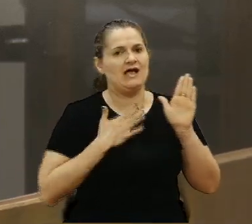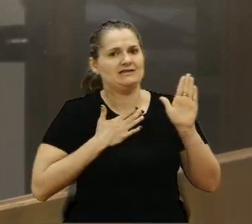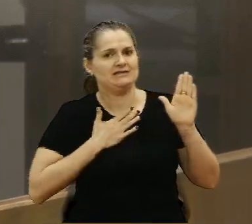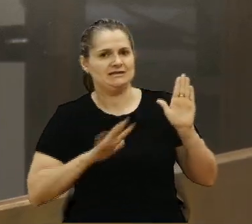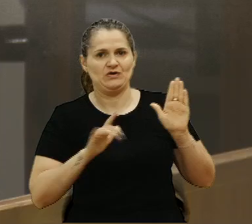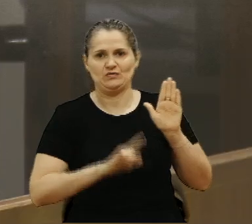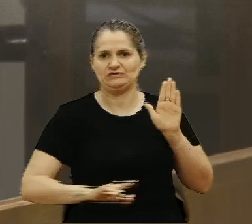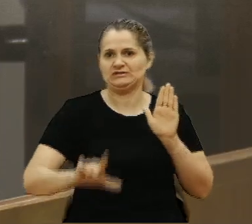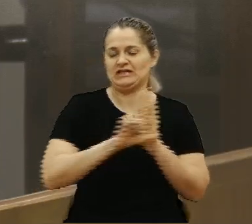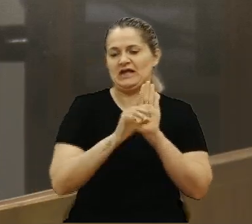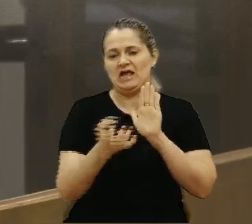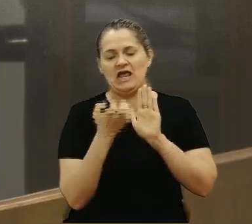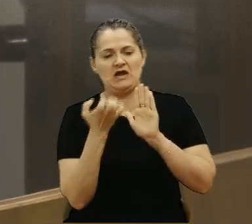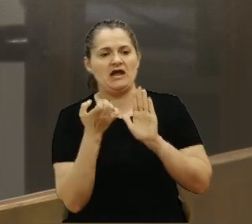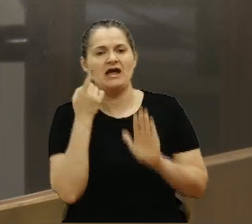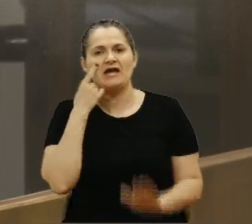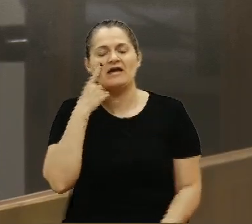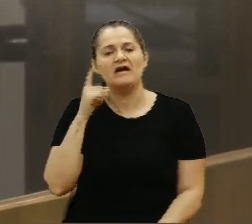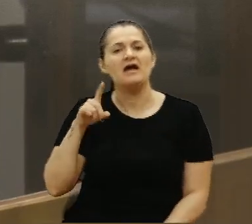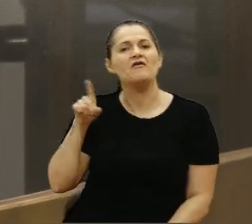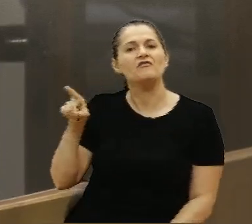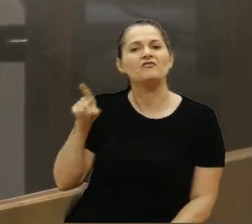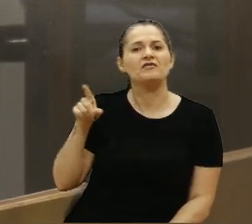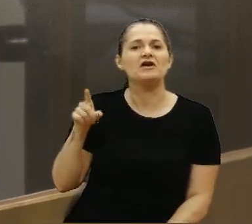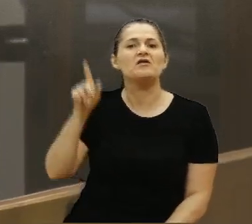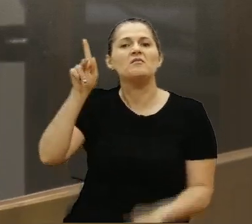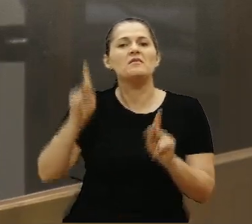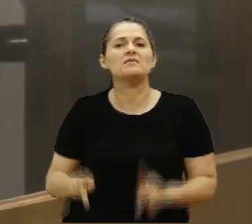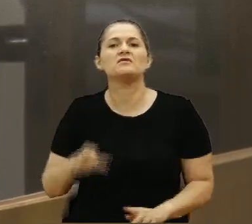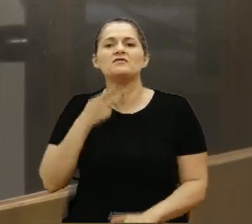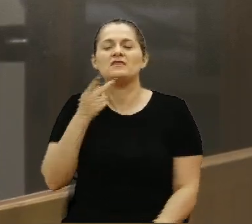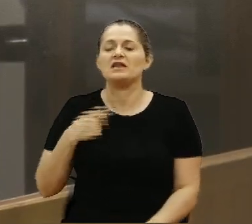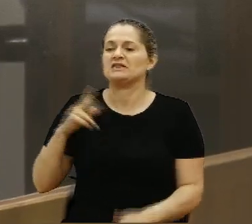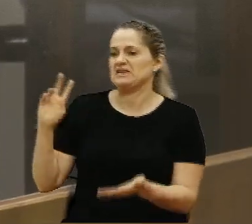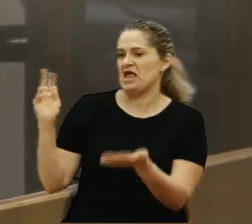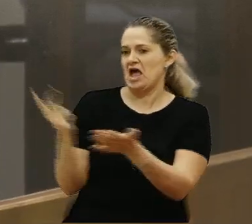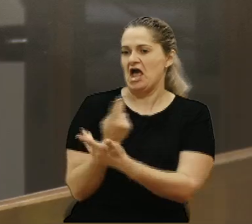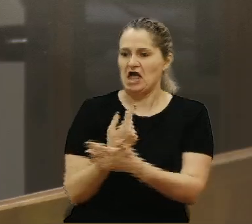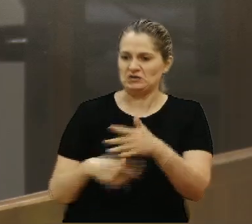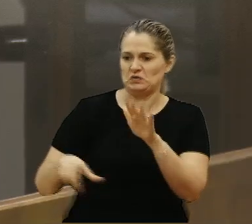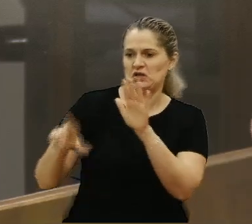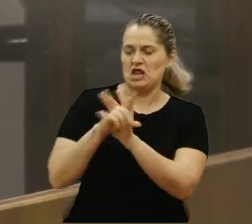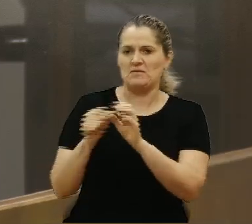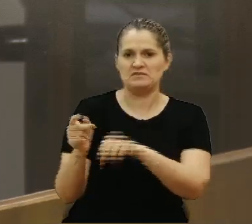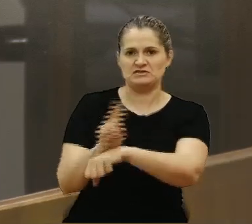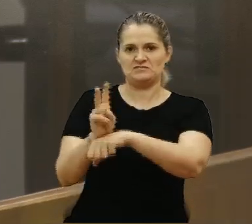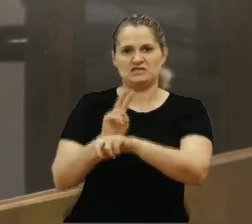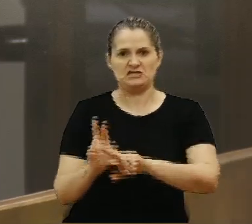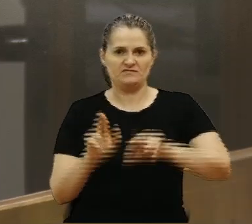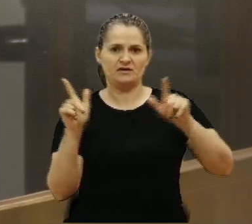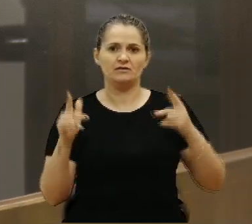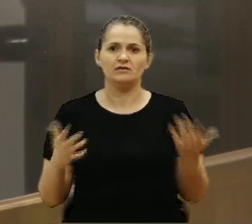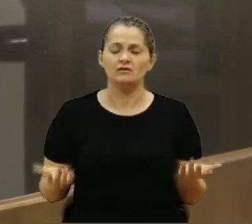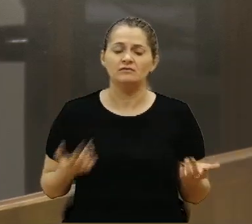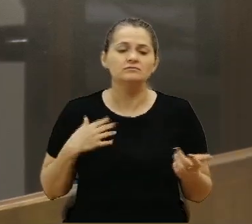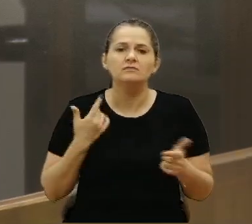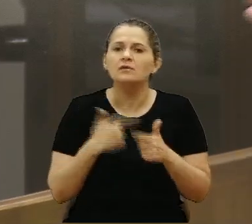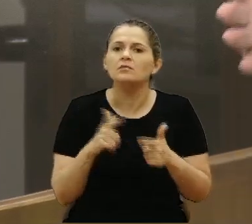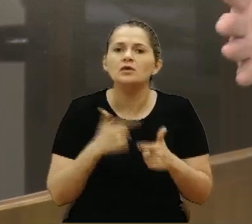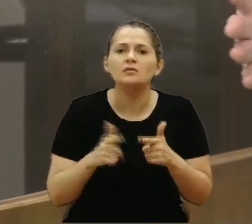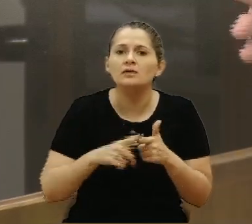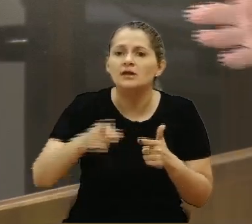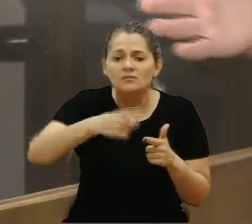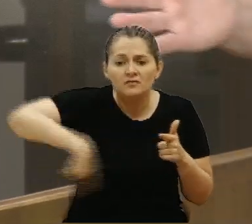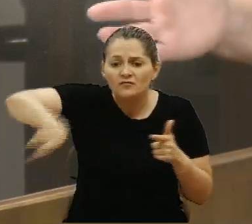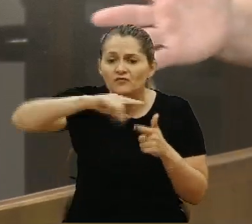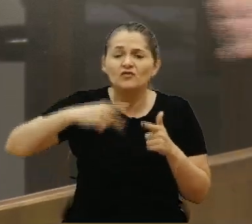tenha uma... Esses dias eu vi uma pessoa dizendo, porque está errado, tem que fiscalizar diferente. Então, não tem problema, vocês estão com a lei